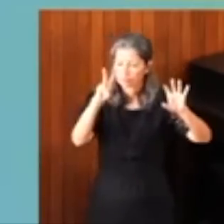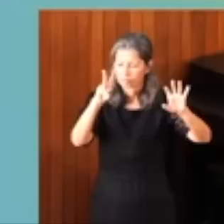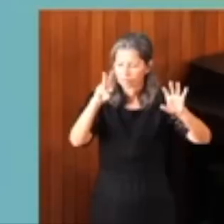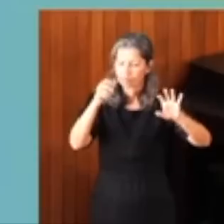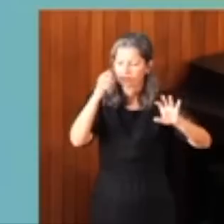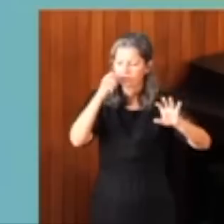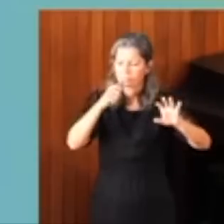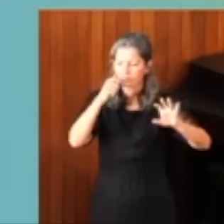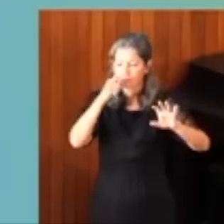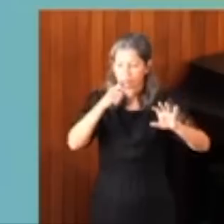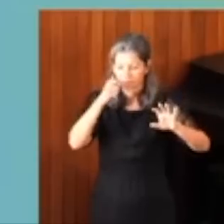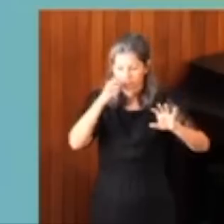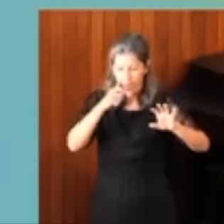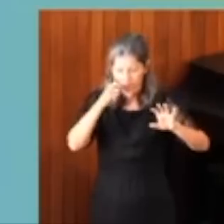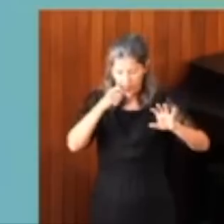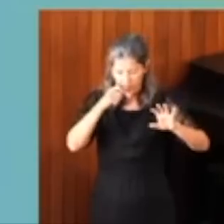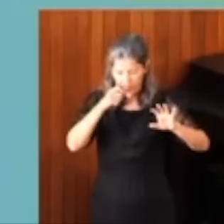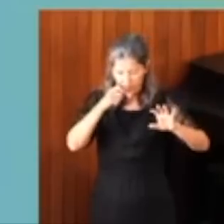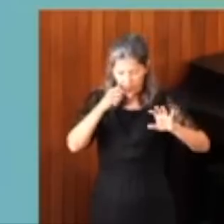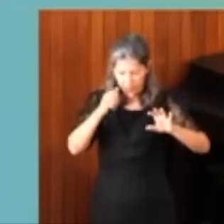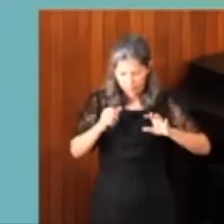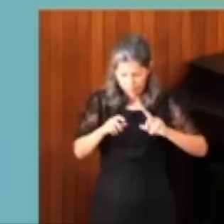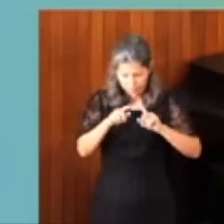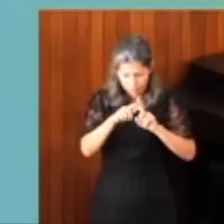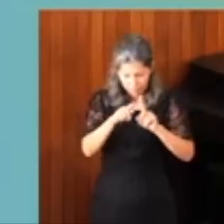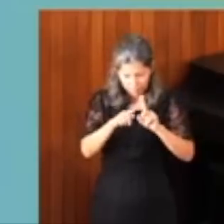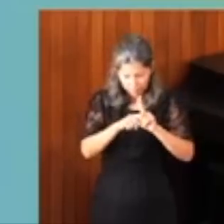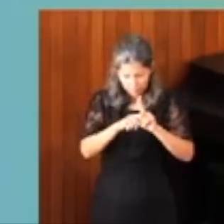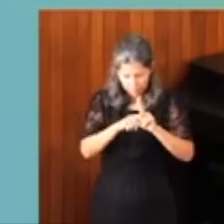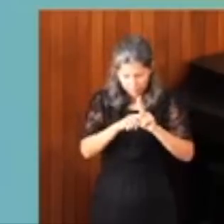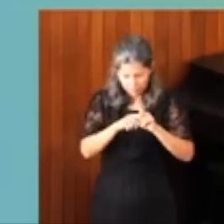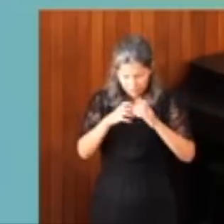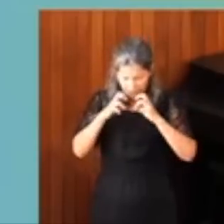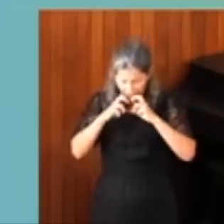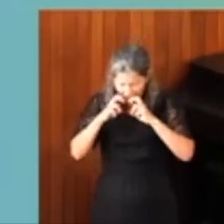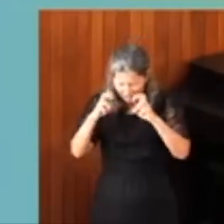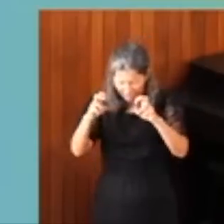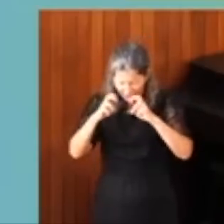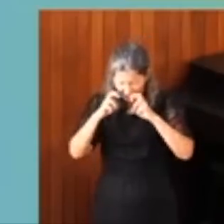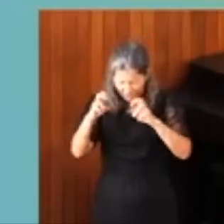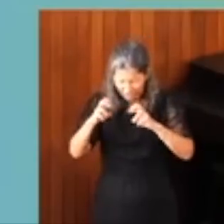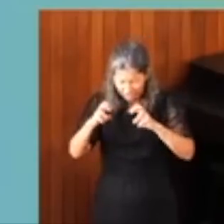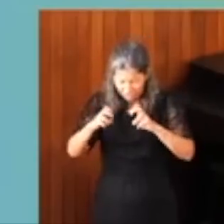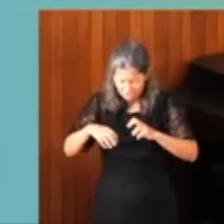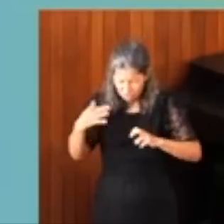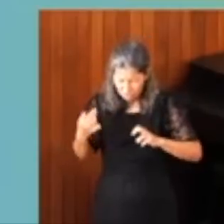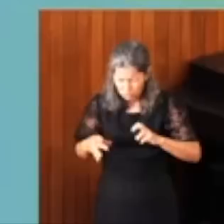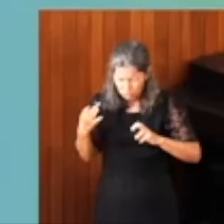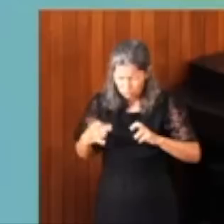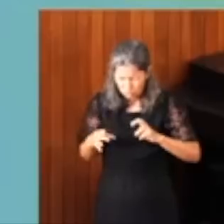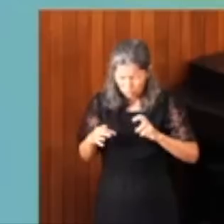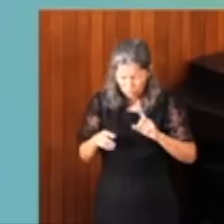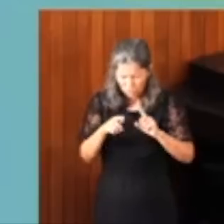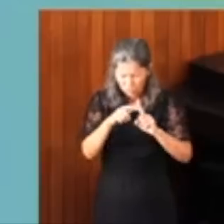na cabeça. A mulher estava grávida, gritava com dores de parto, sofrendo